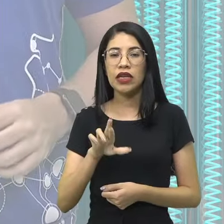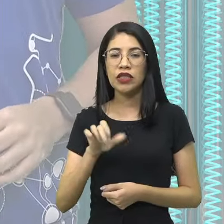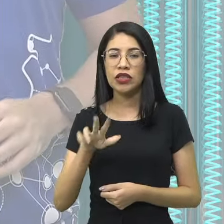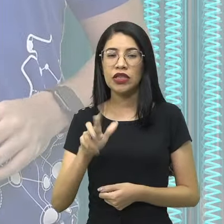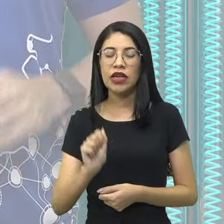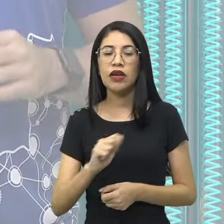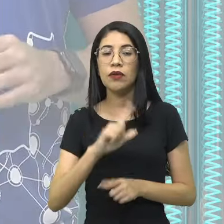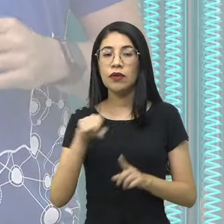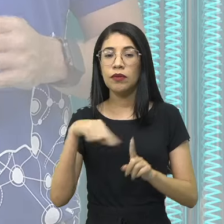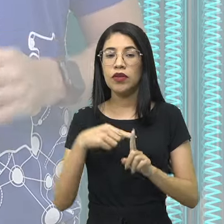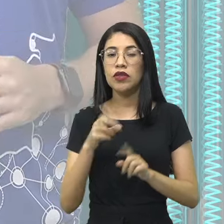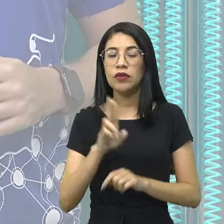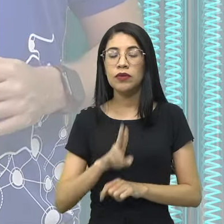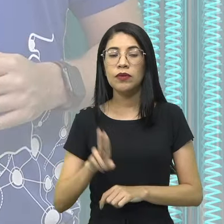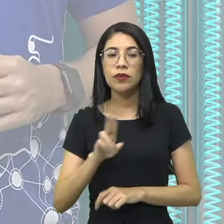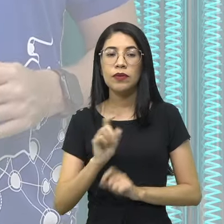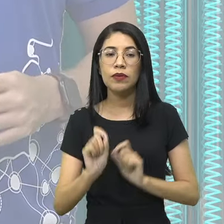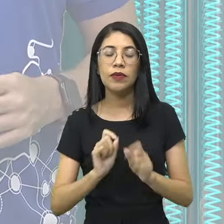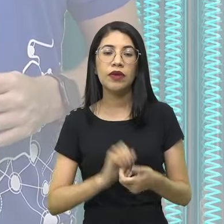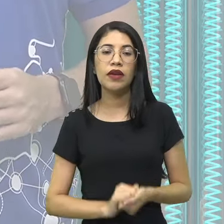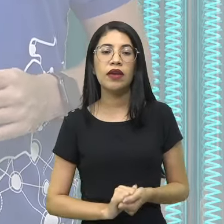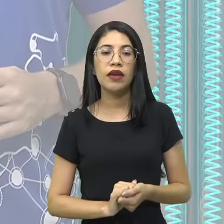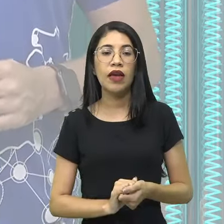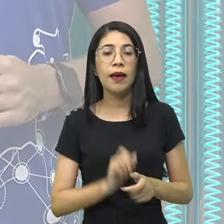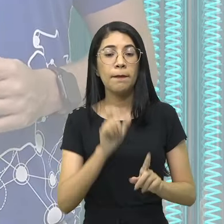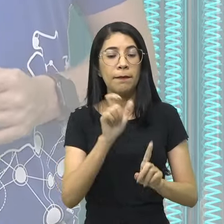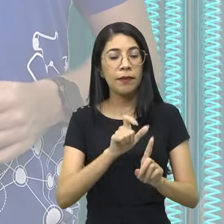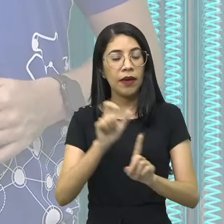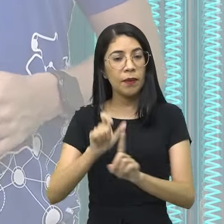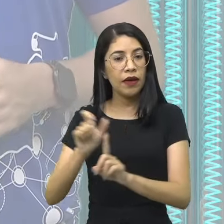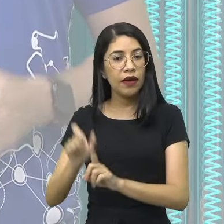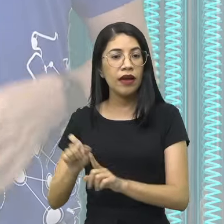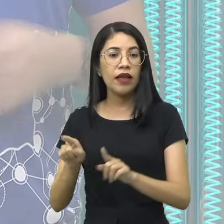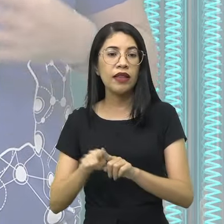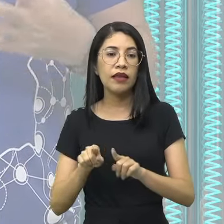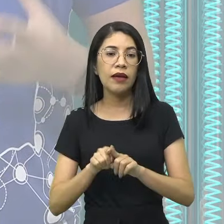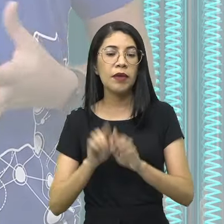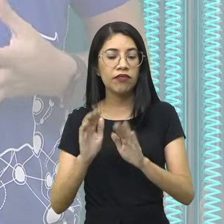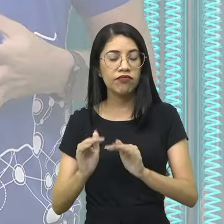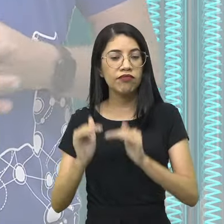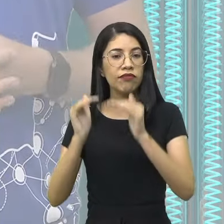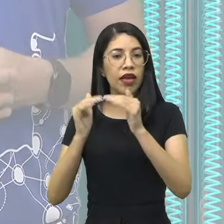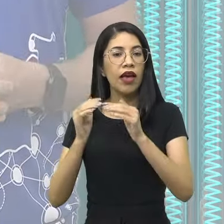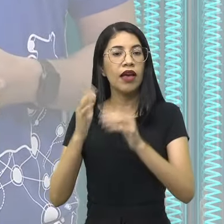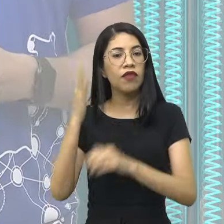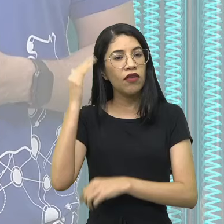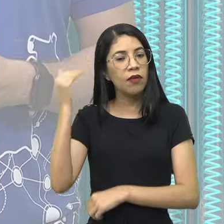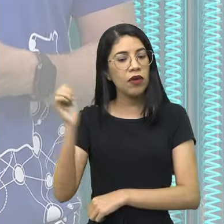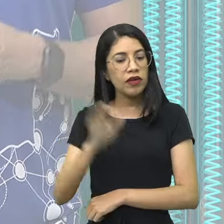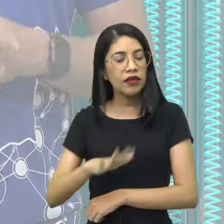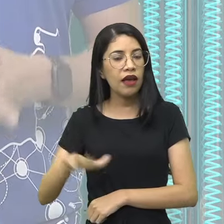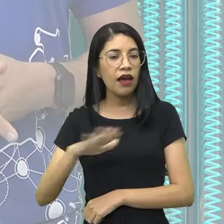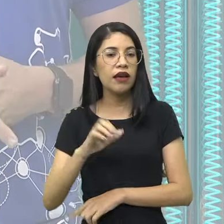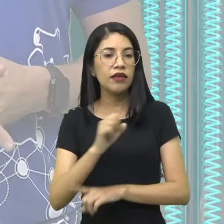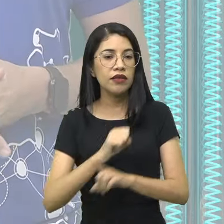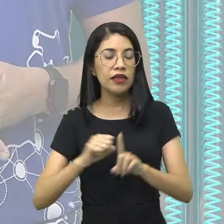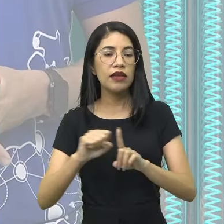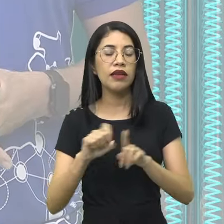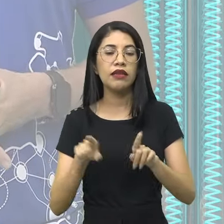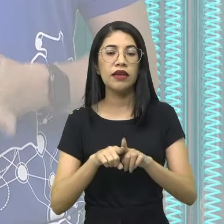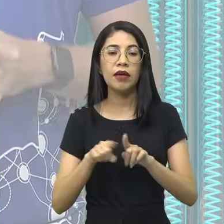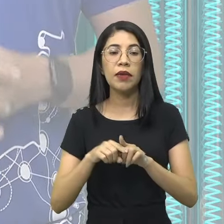por objetivo atingir artistas, pessoas de alta relevância em meio social e,